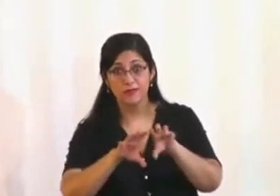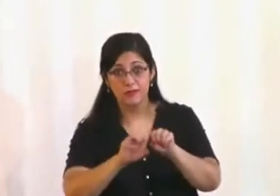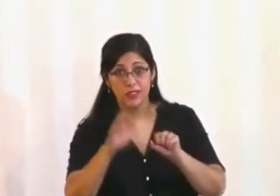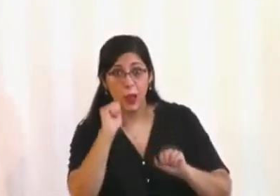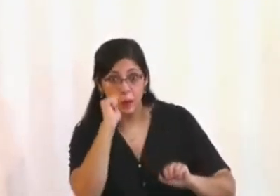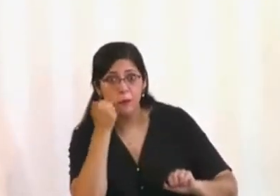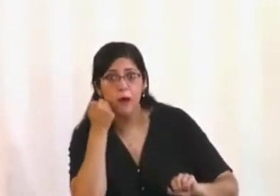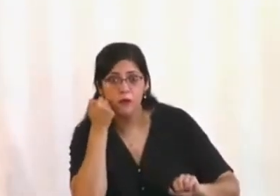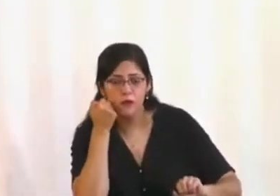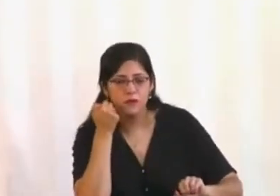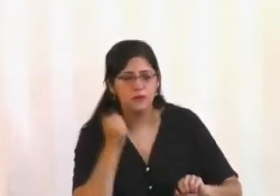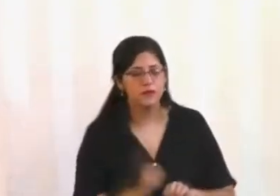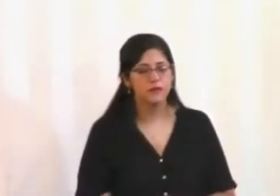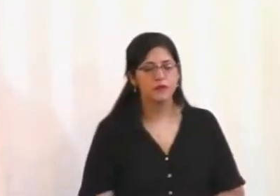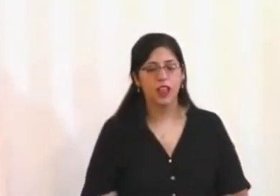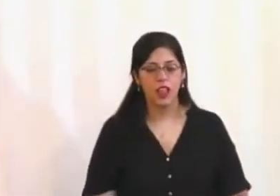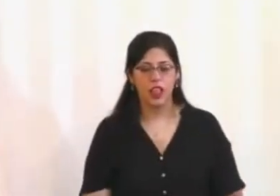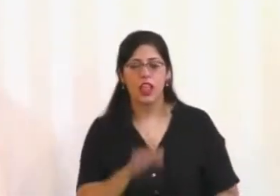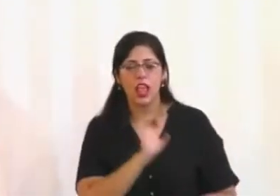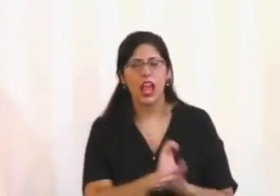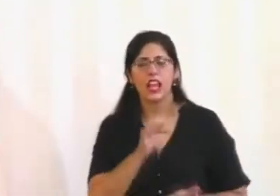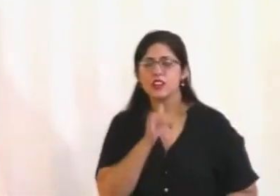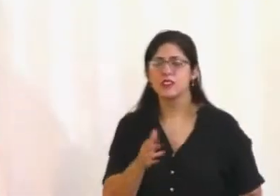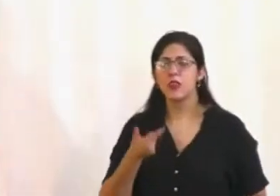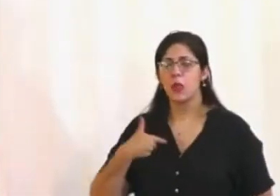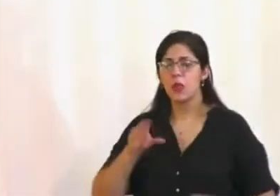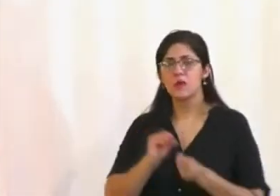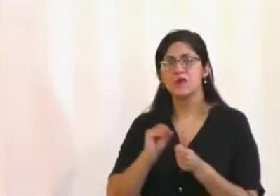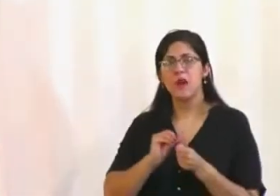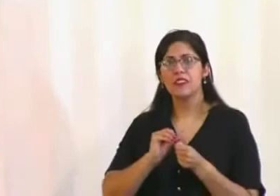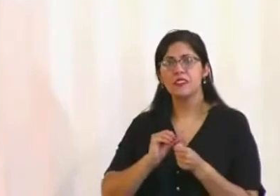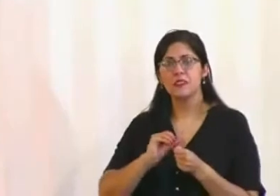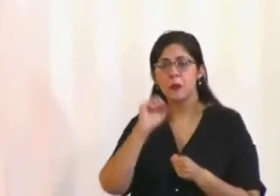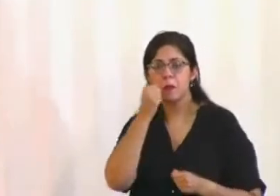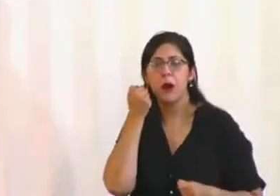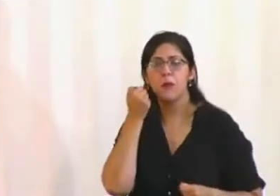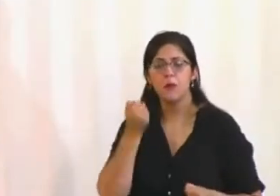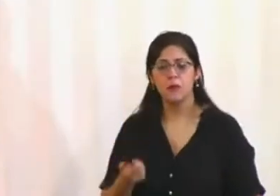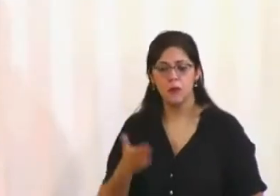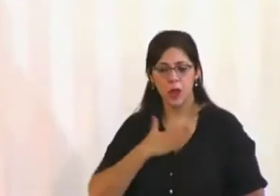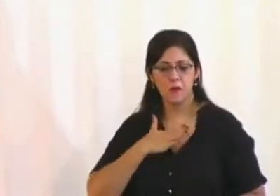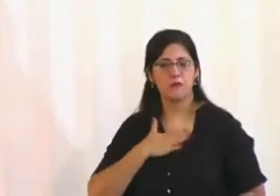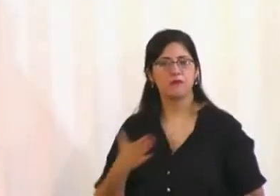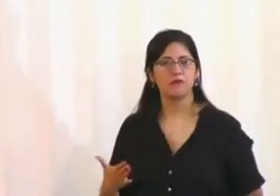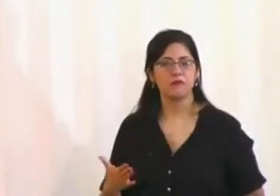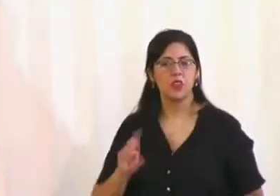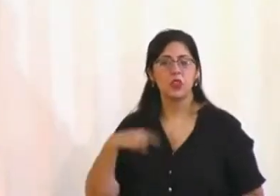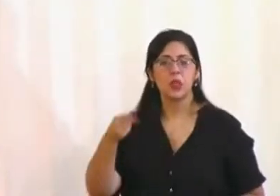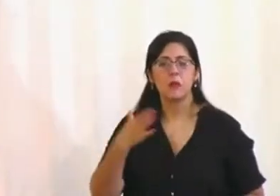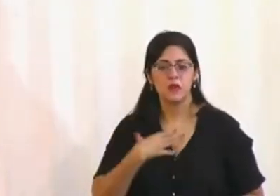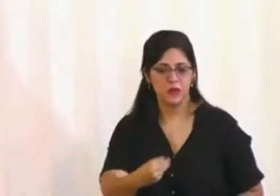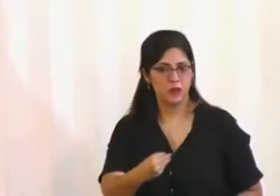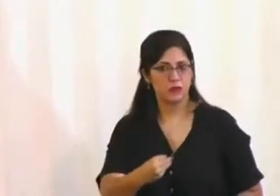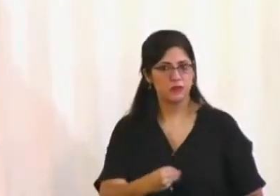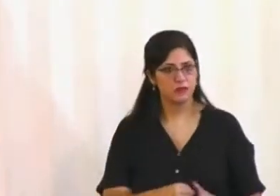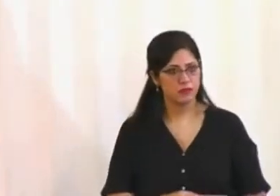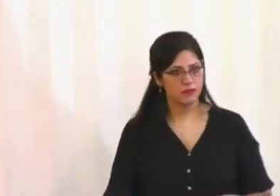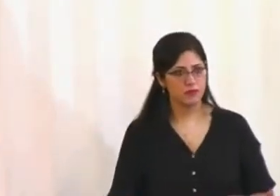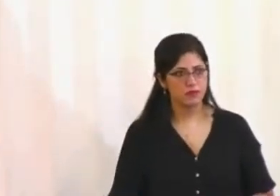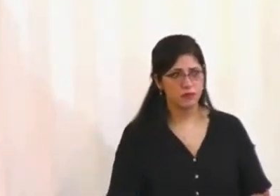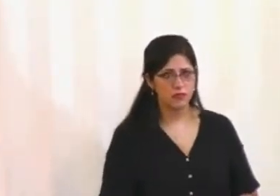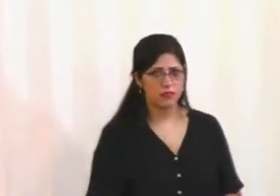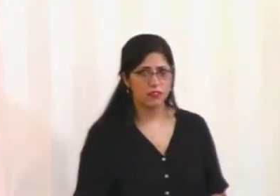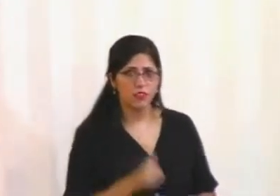porque ele fala: a senhora vai preparar um bolo para mim, e eu vou comer primeiro o bolo, depois a senhora come o seu filho. A gente olhando a